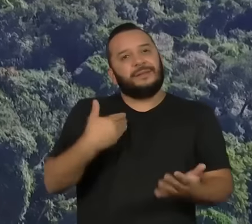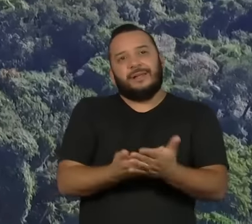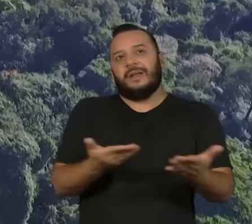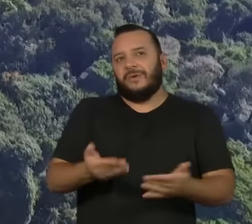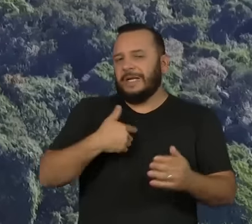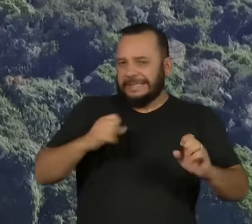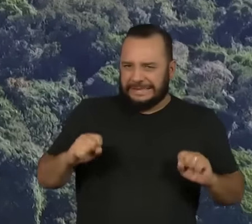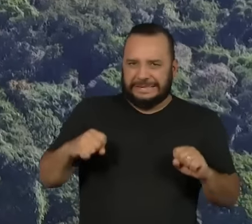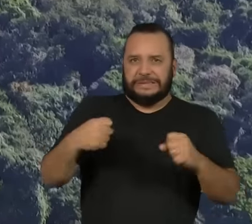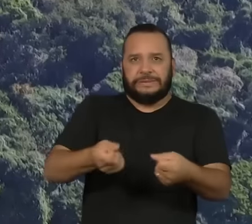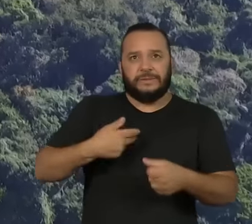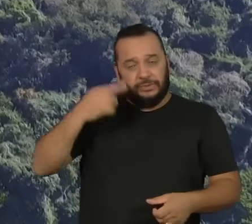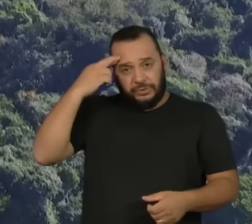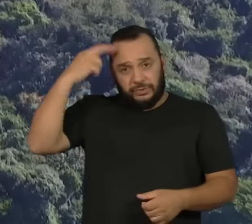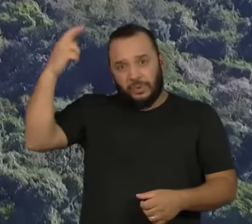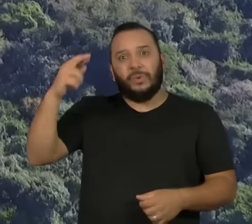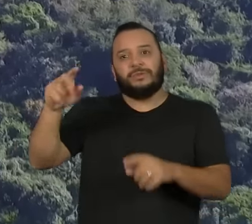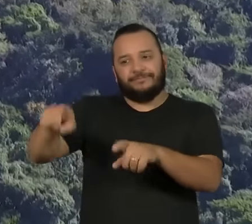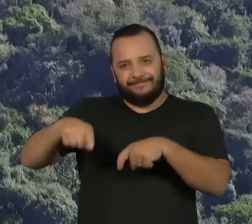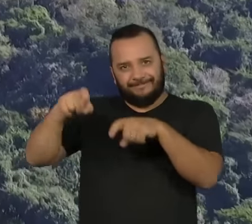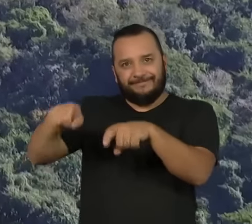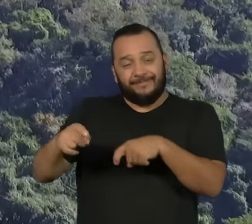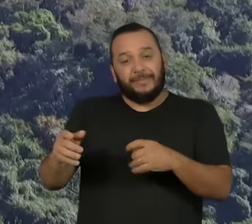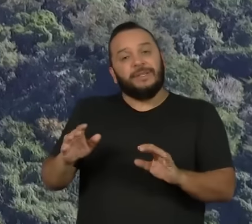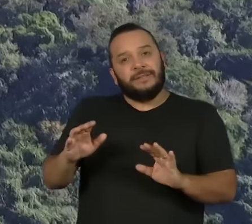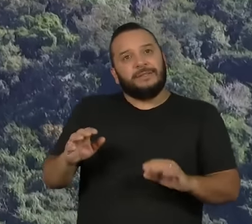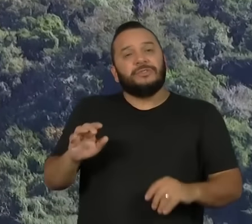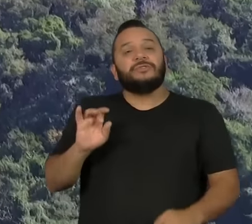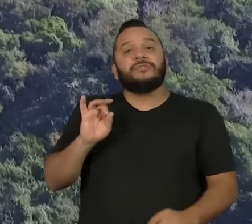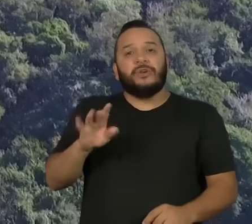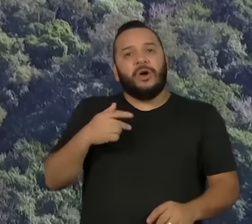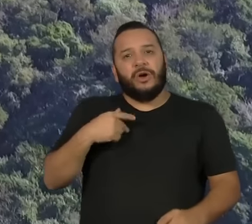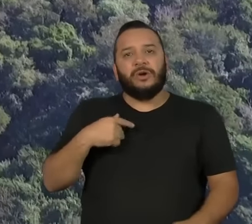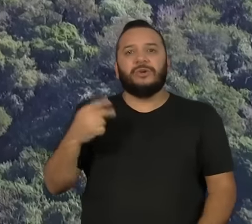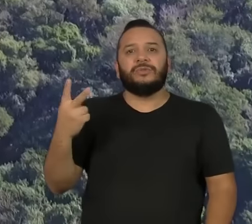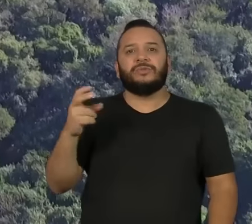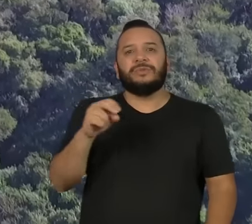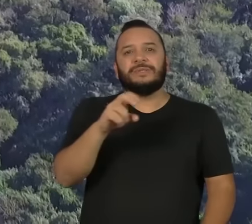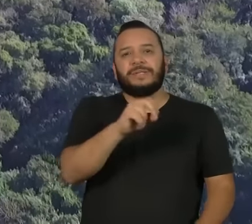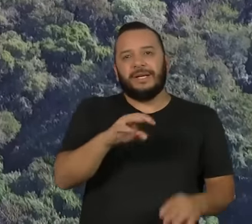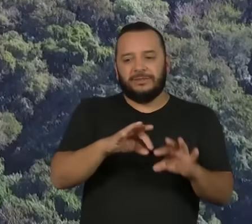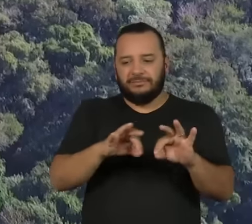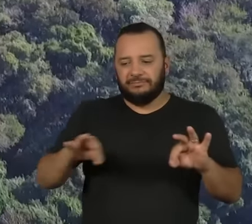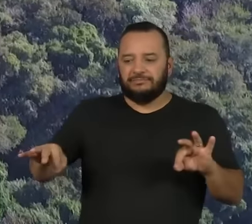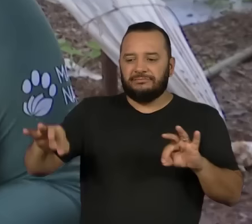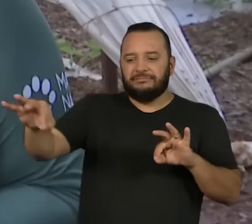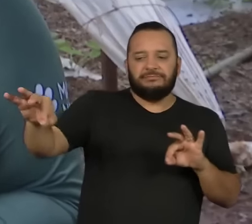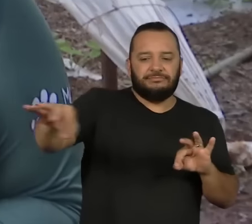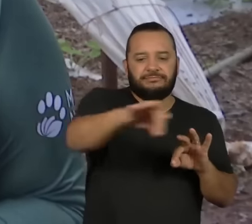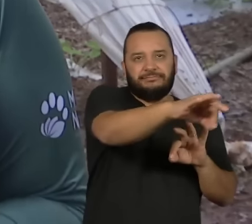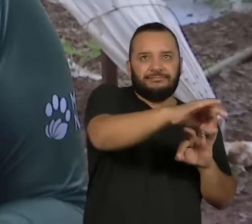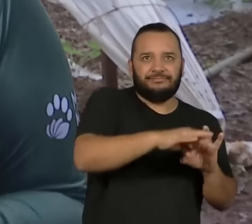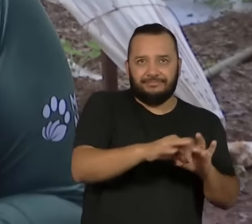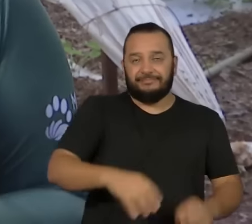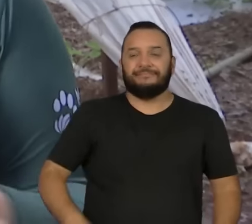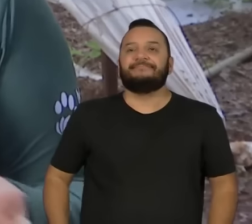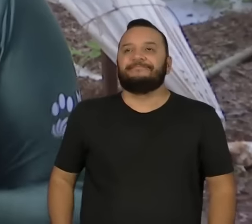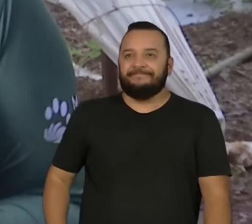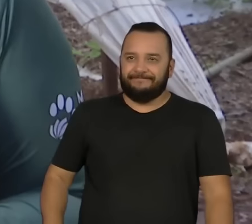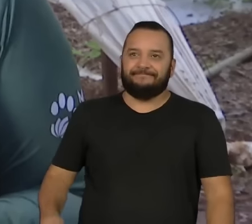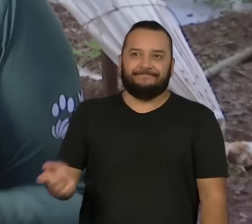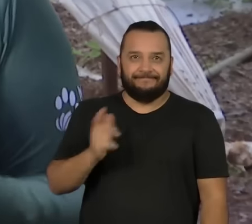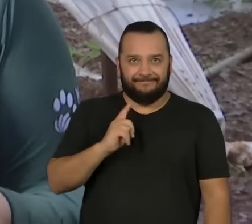mobilizar proprietários rurais locais, soma apenas 200 hectares. Nesse território nós temos um